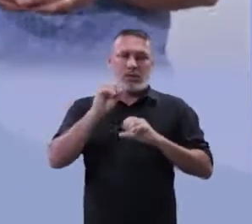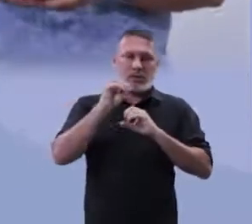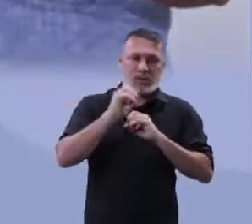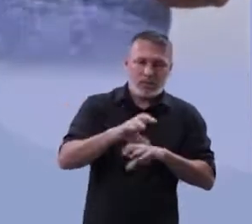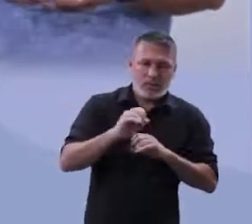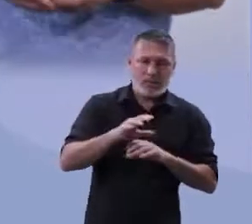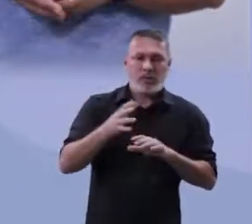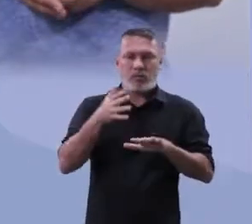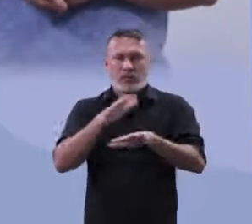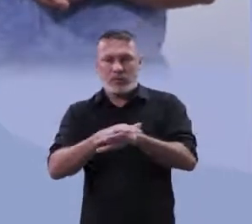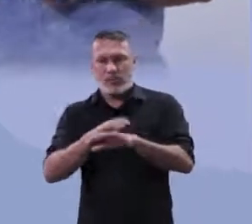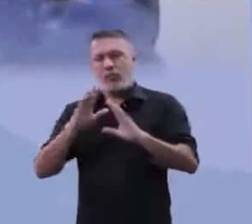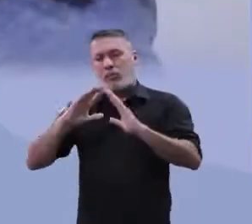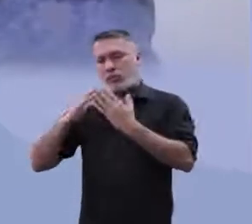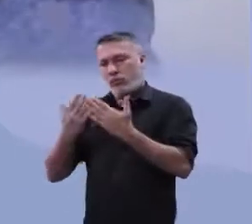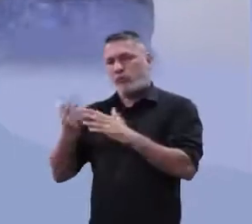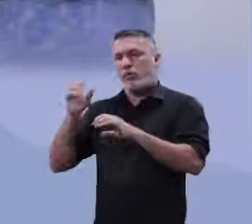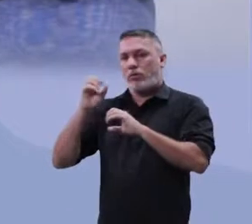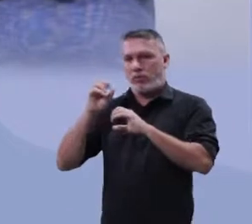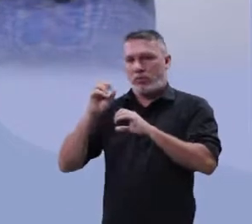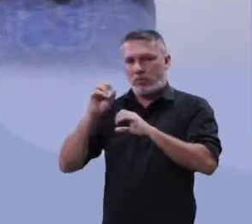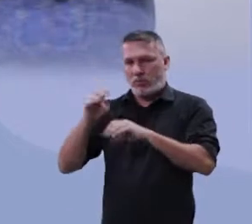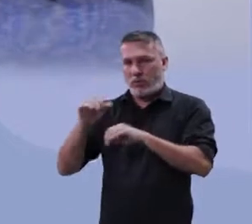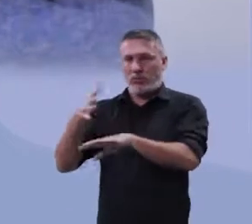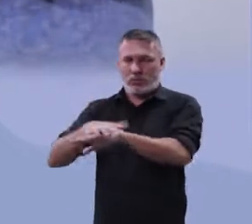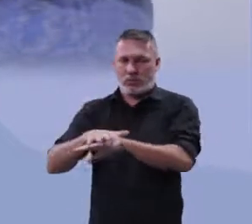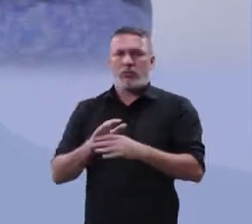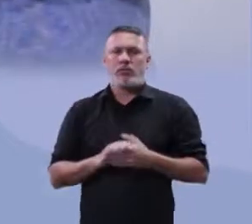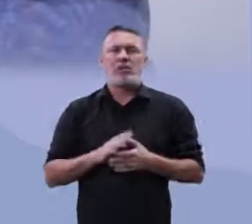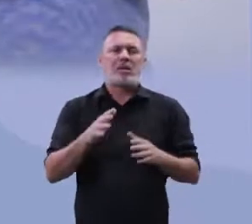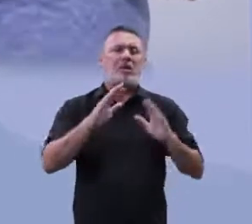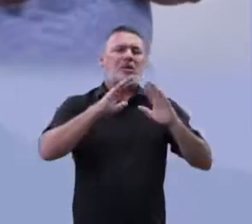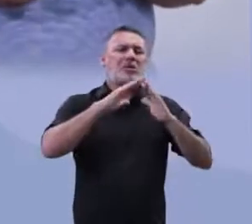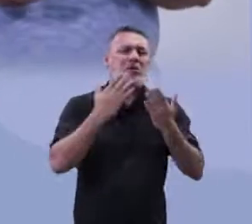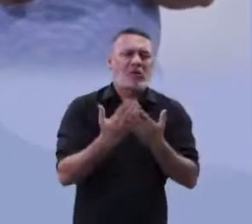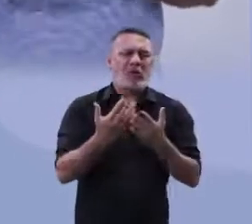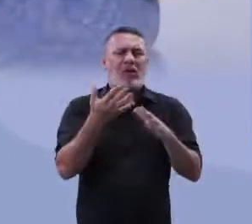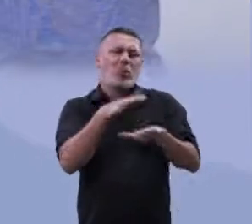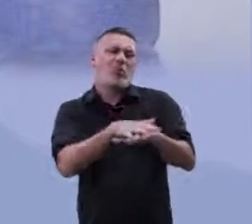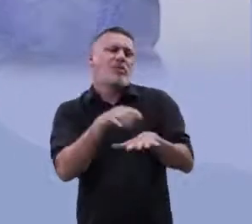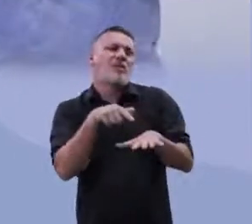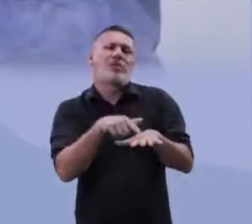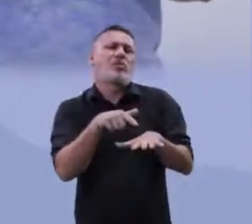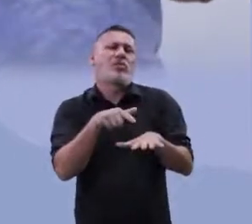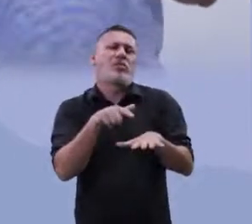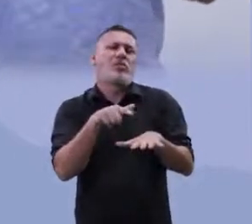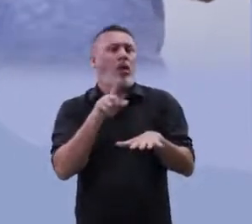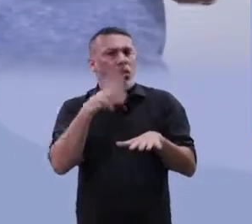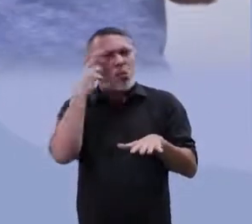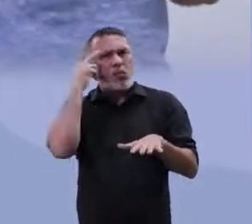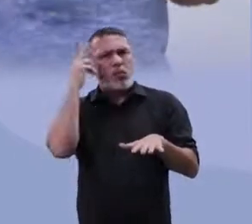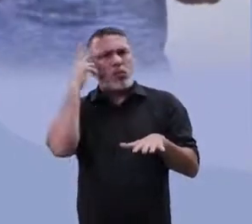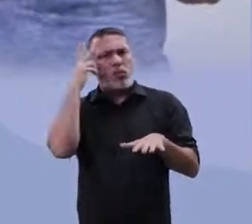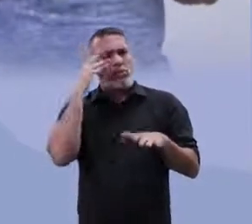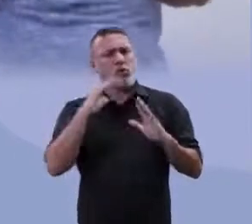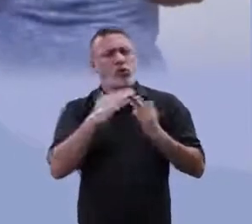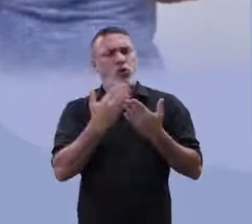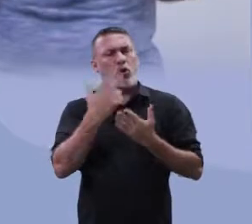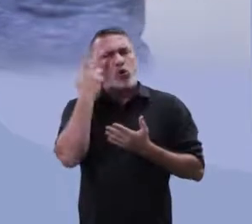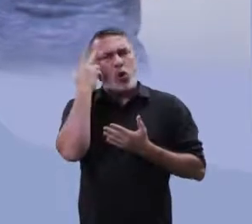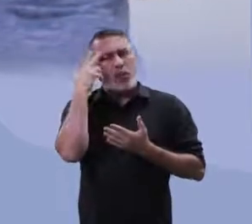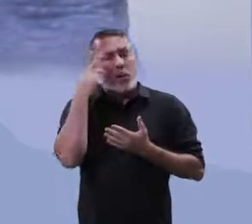escola inclusiva, educação inclusiva. O que é, né, uma escola inclusiva? Escola inclusiva é uma escola comum, é uma